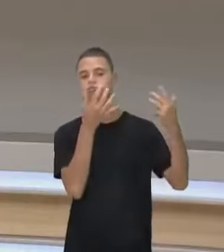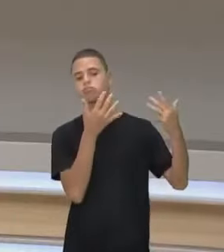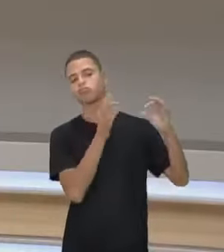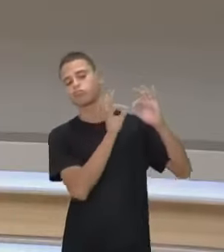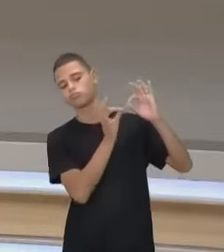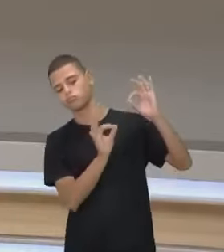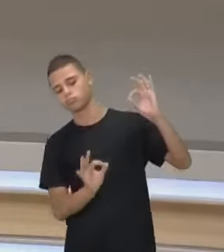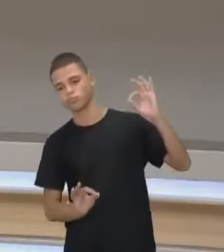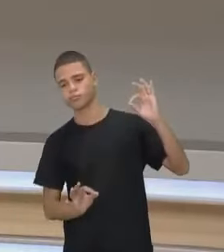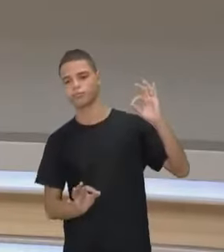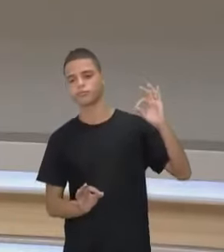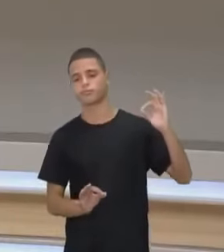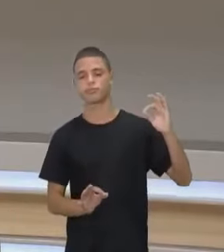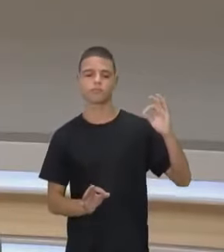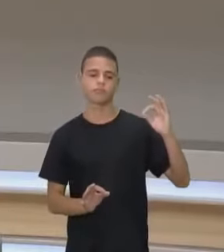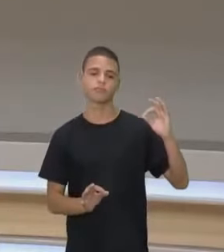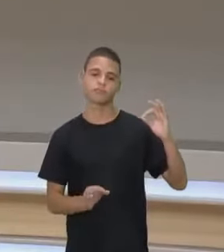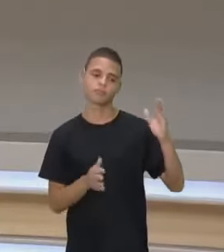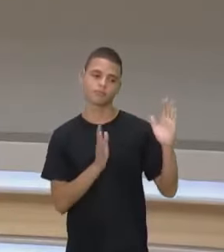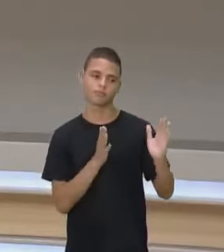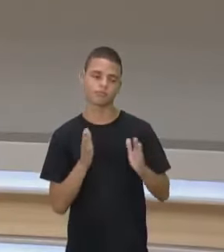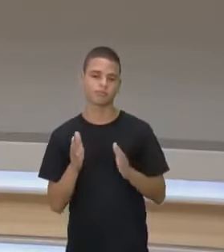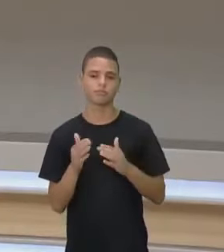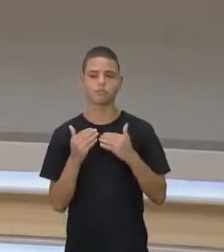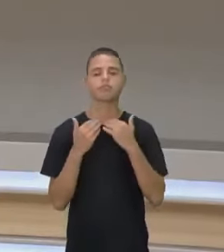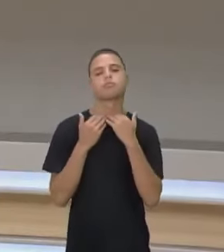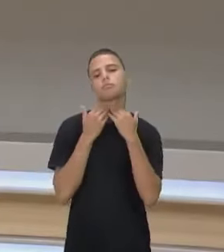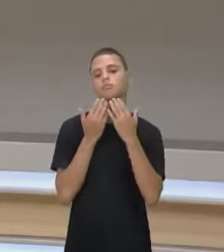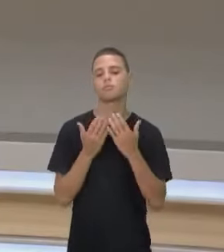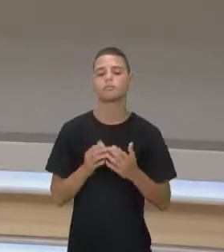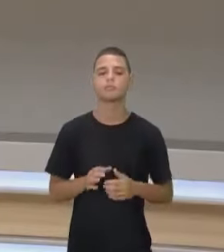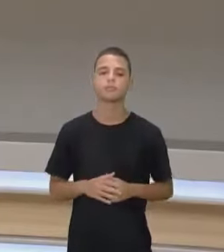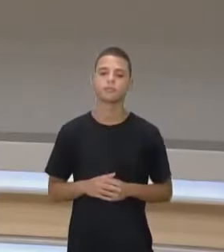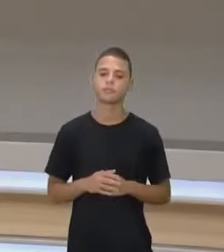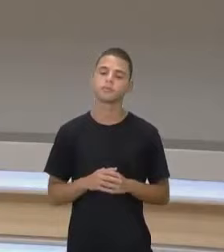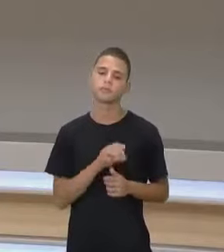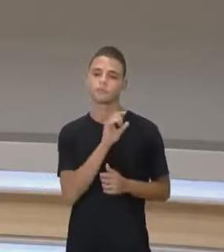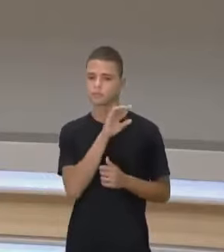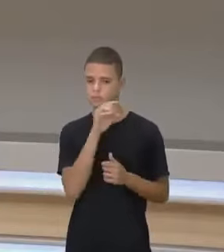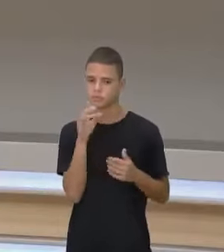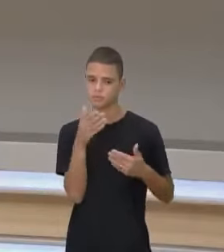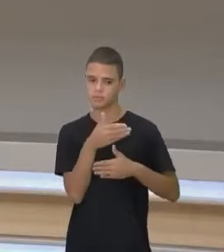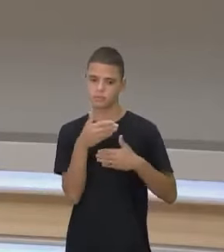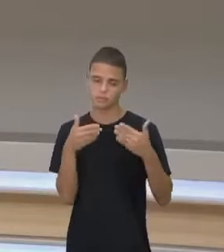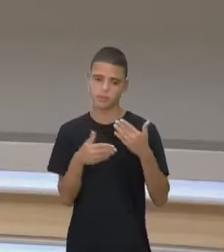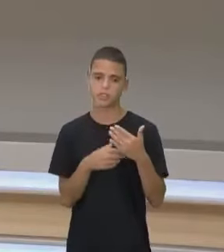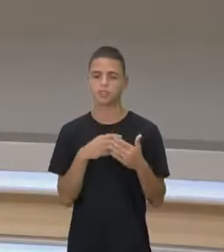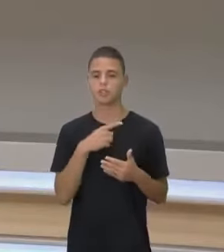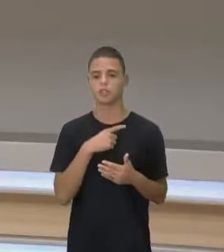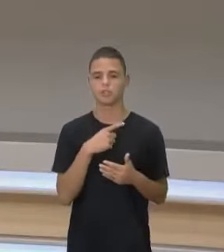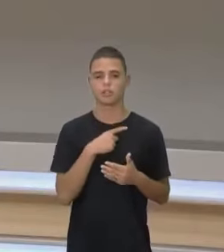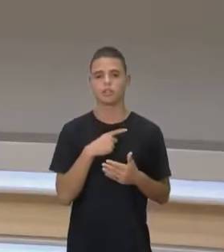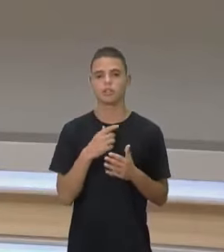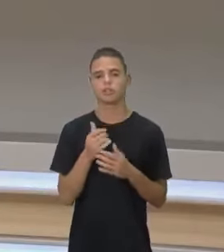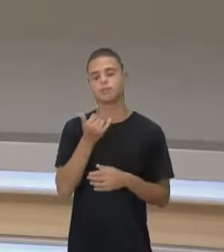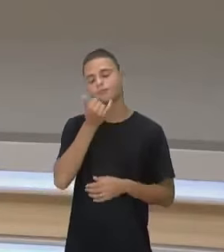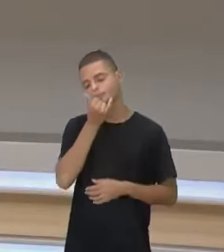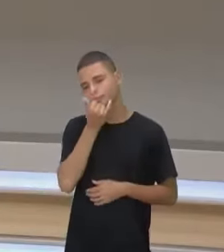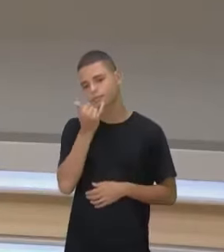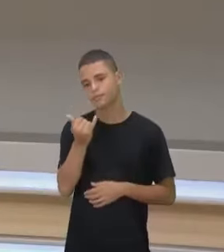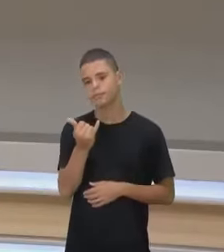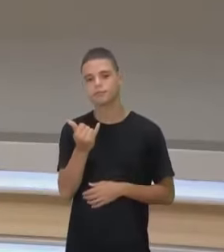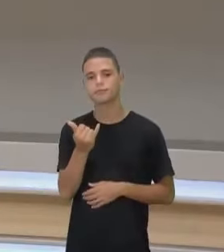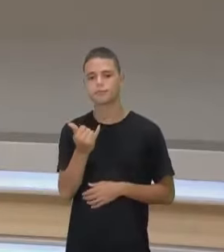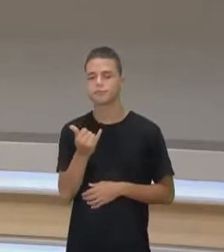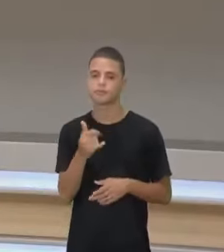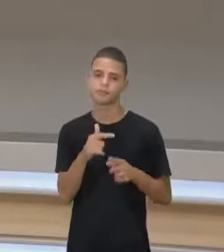de todos os eventos de forma adequada. Né? E mesmo assim, cada slide que a gente traz aqui para vocês, a gente pede desculpa, mas